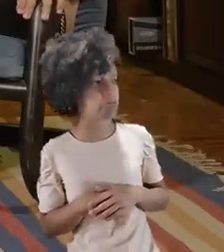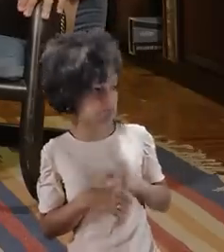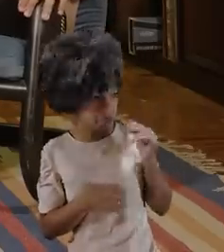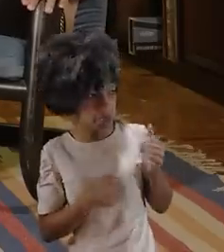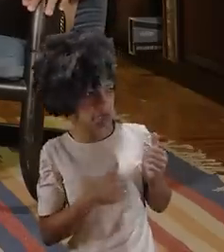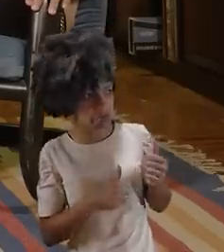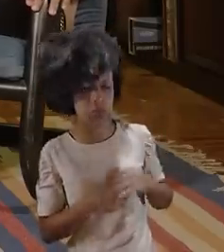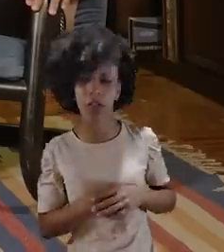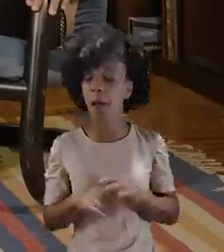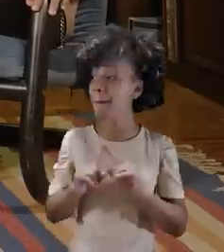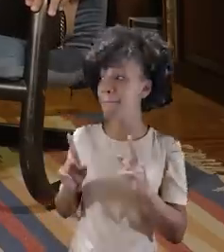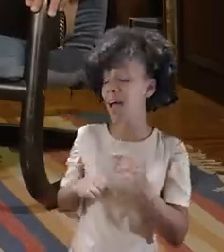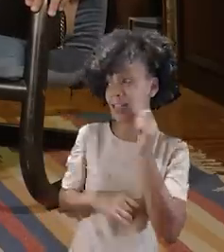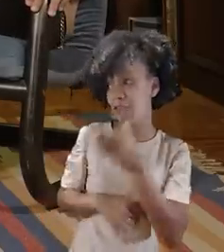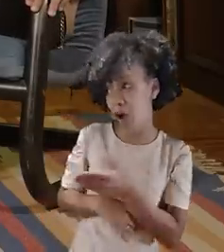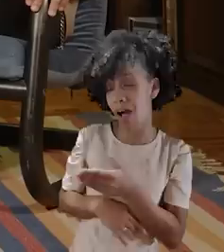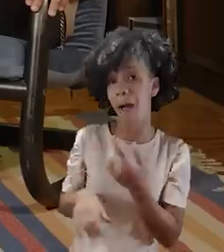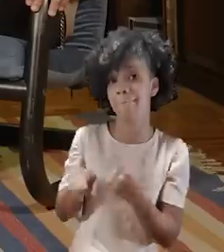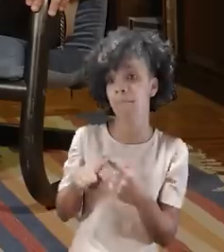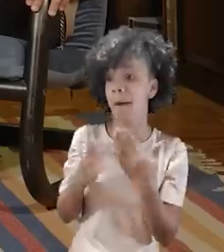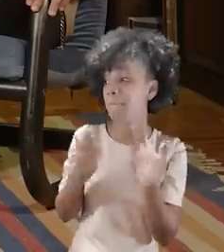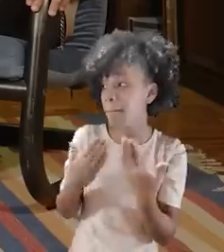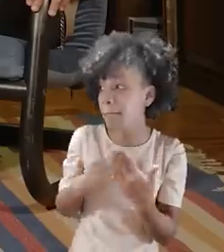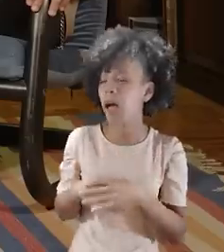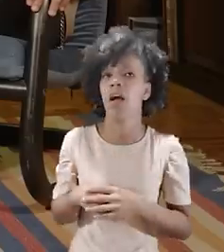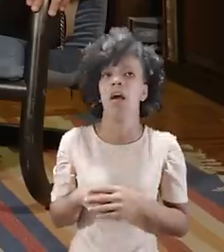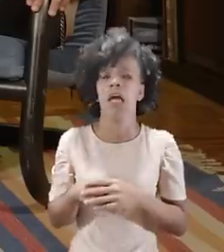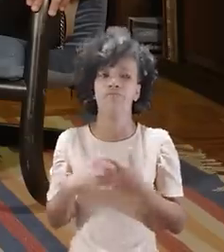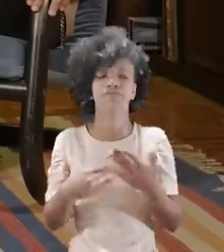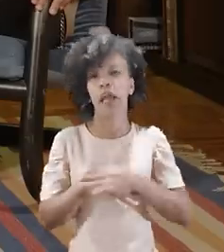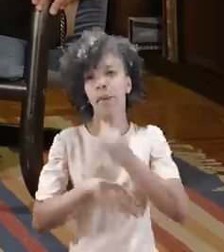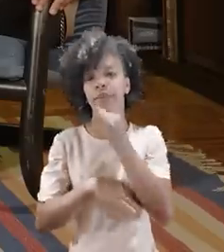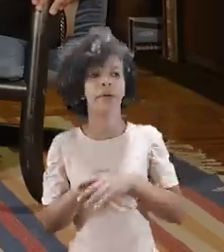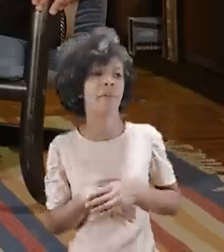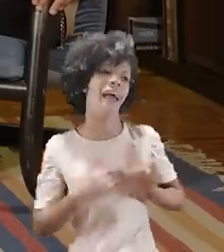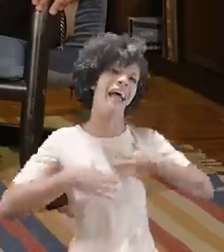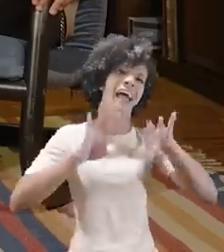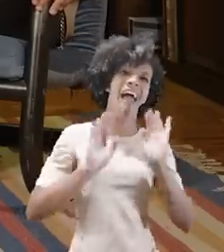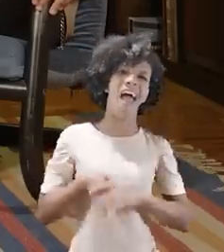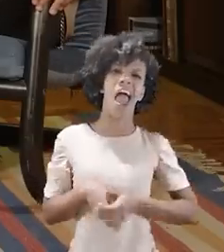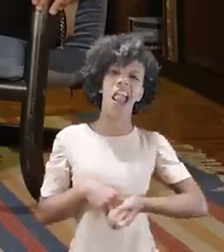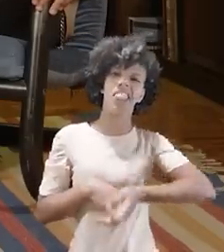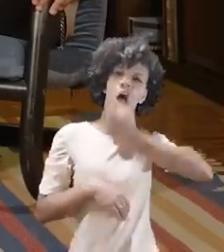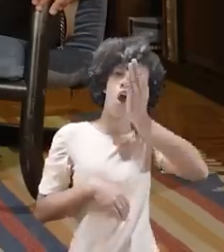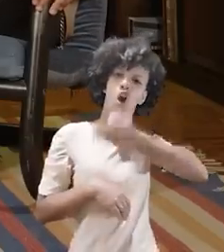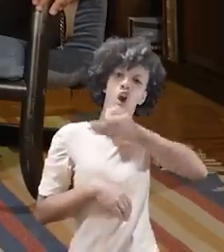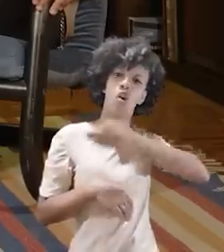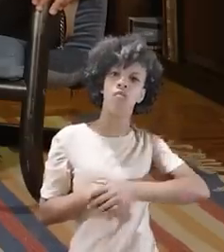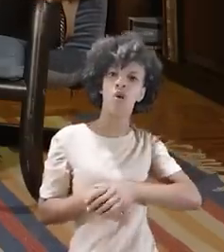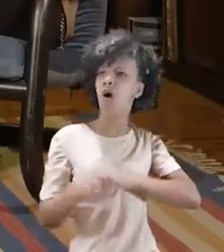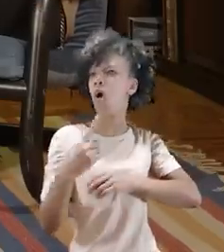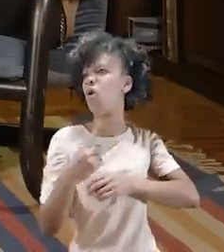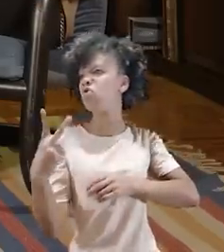só que mando é muito esse papo para ir para o caminho de Ele quer dar o cu